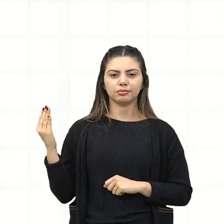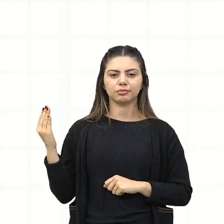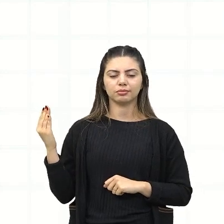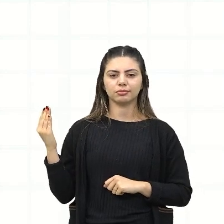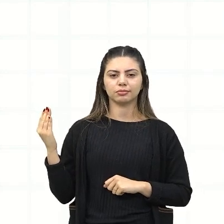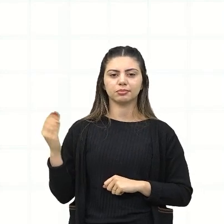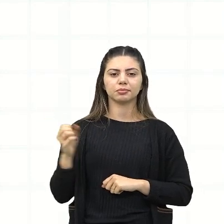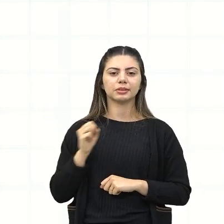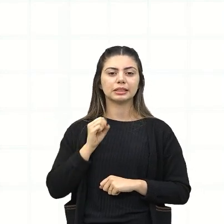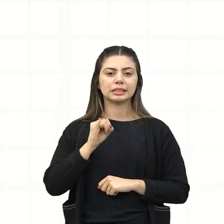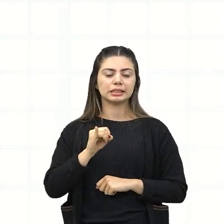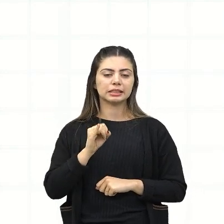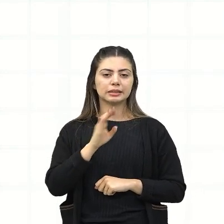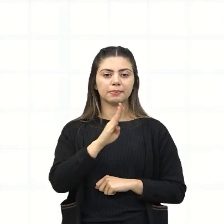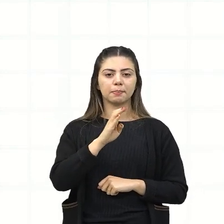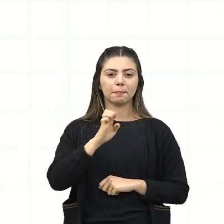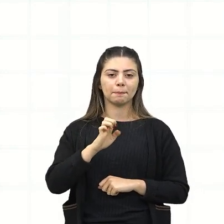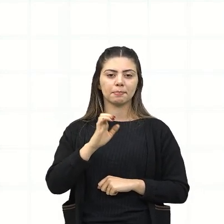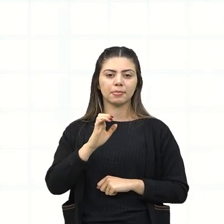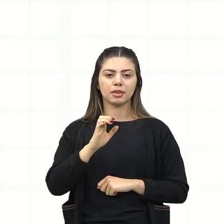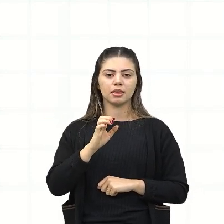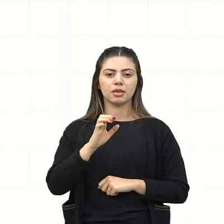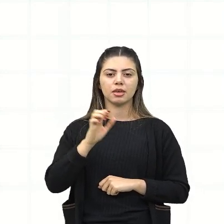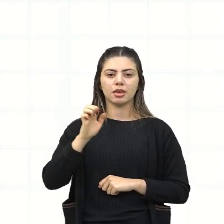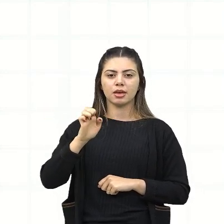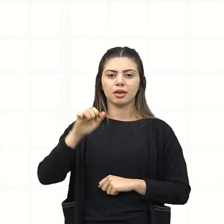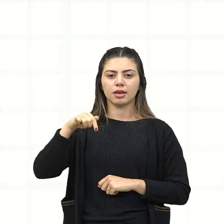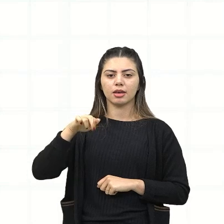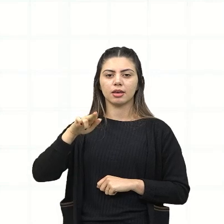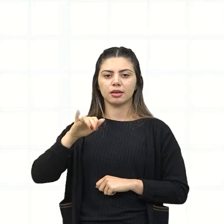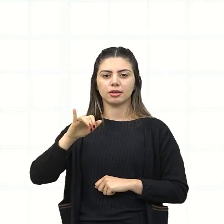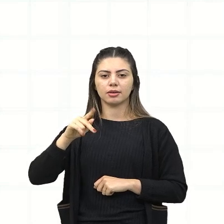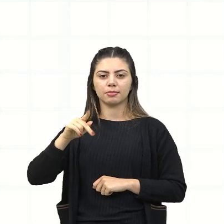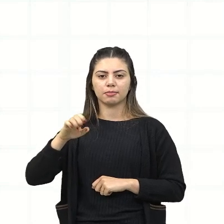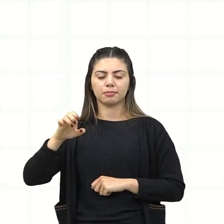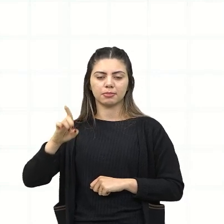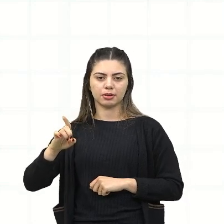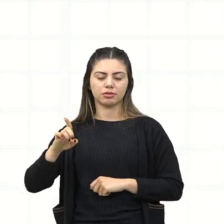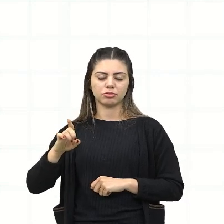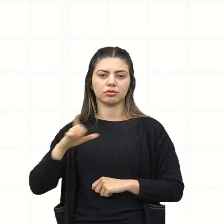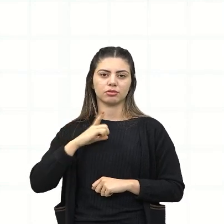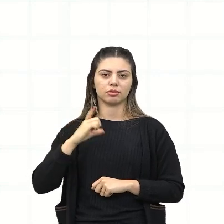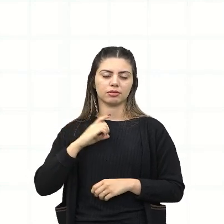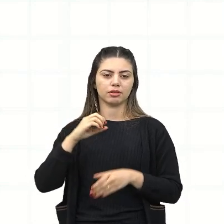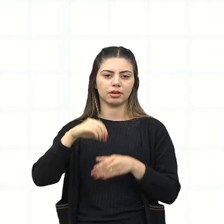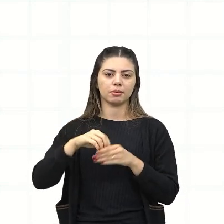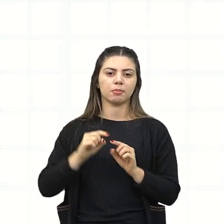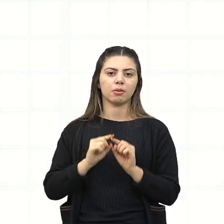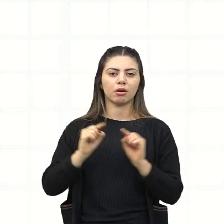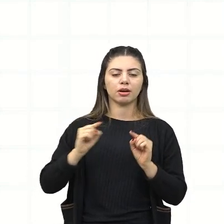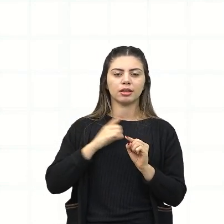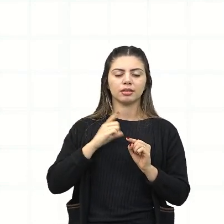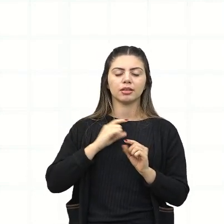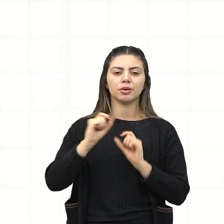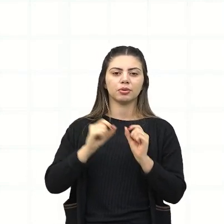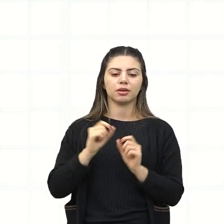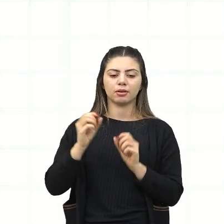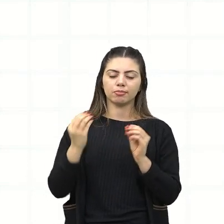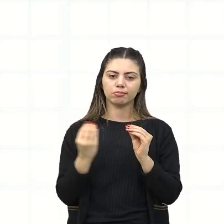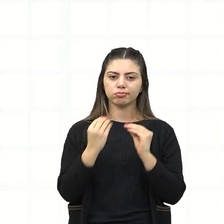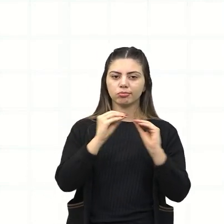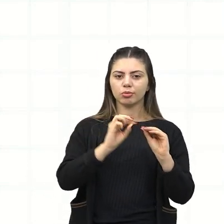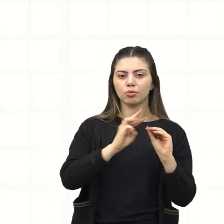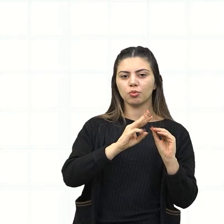Se eu coloco be equipped, será equipada. Mas se eu coloco will antes dele, eu estou falando que